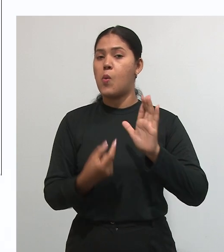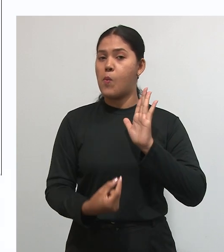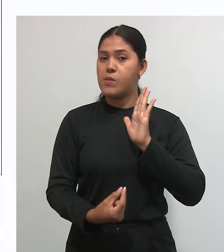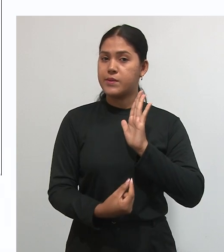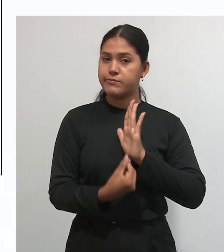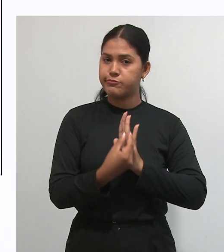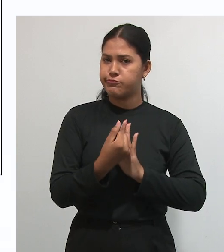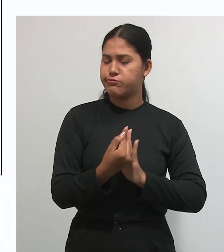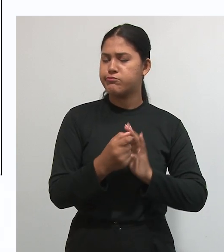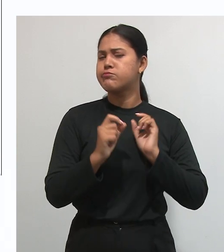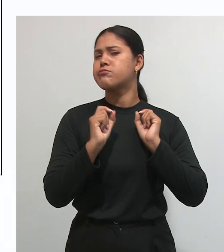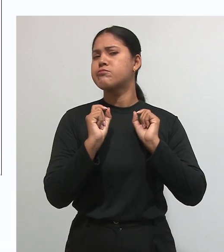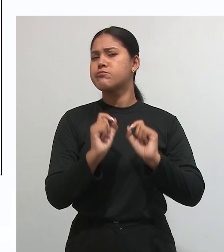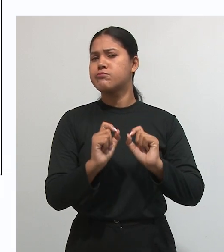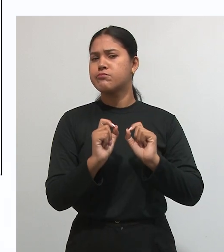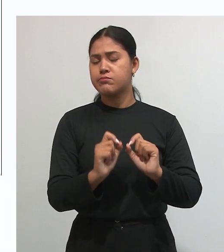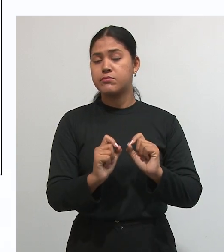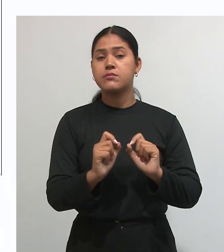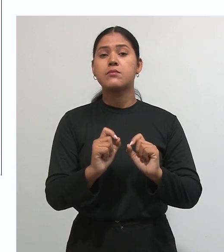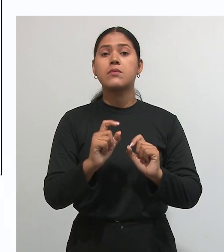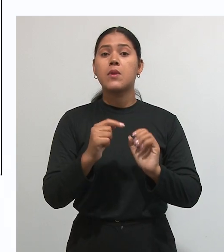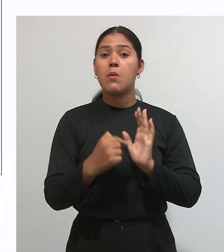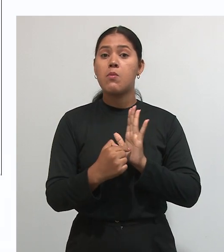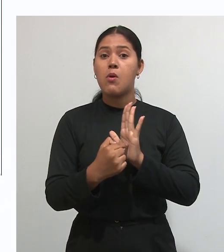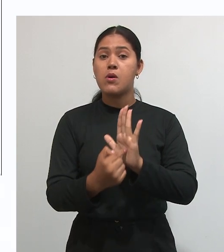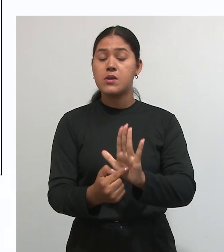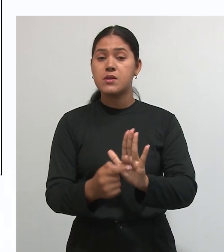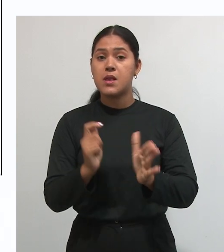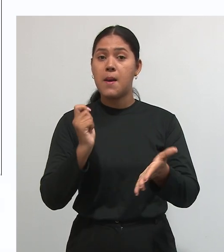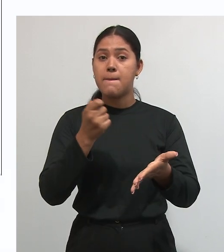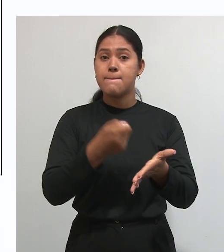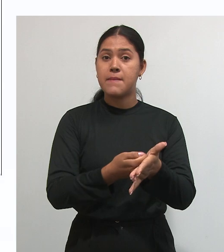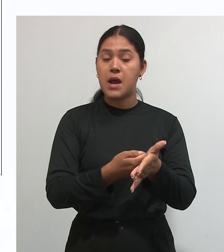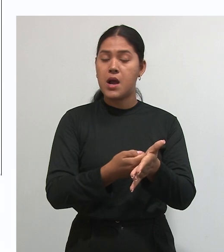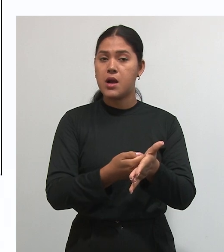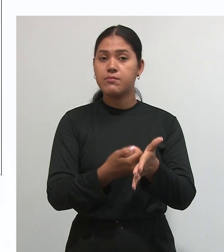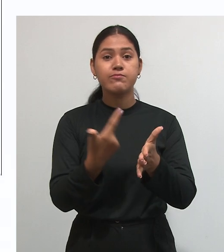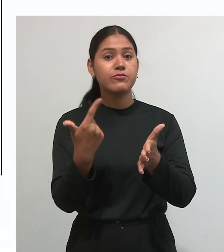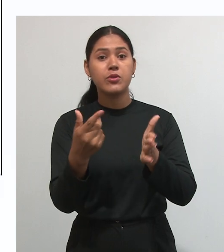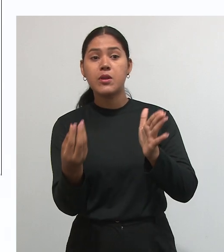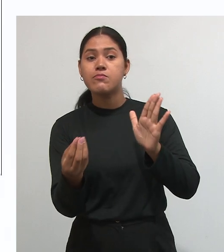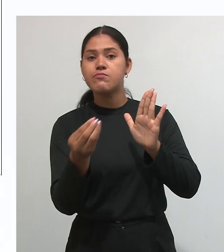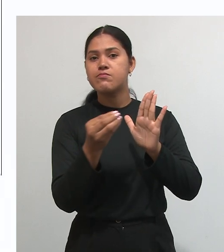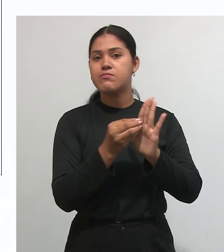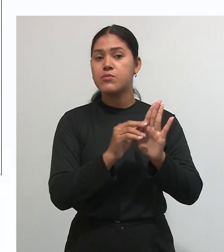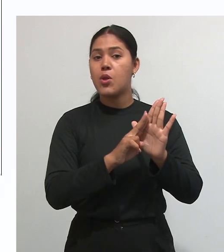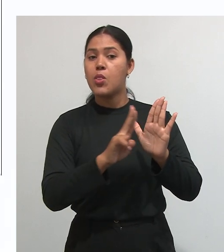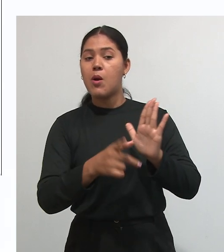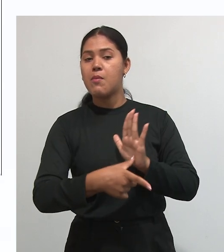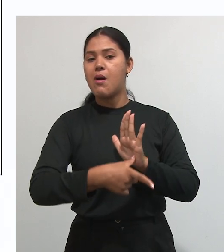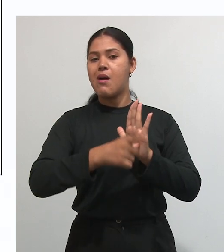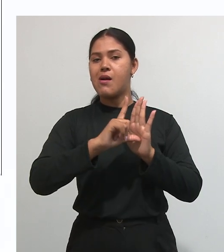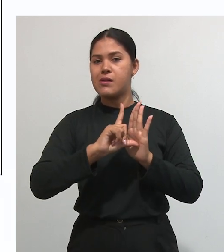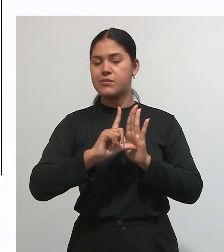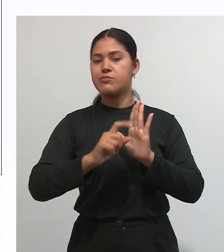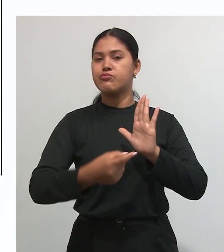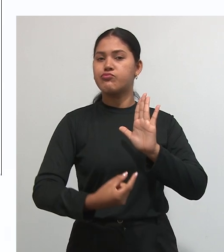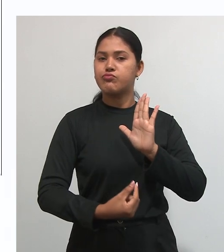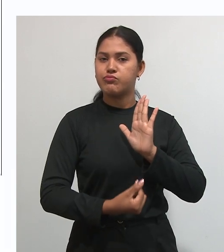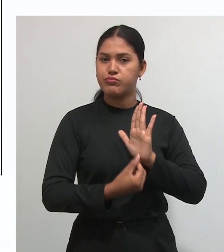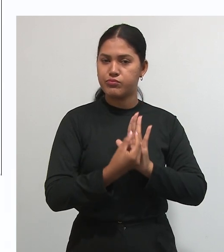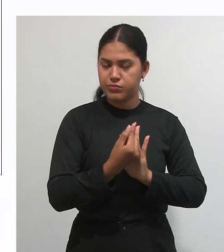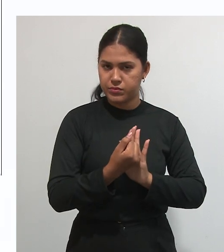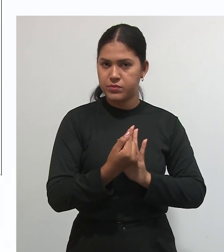aqui? É que vai compreender os dispêndios não previstos no orçamento e engloba os restos a pagar, inscrito no